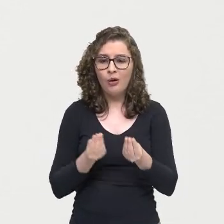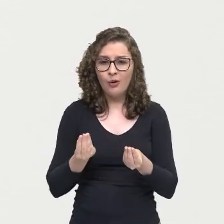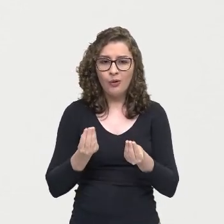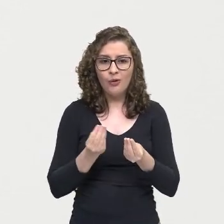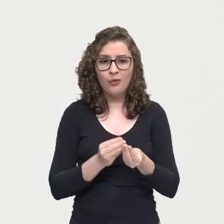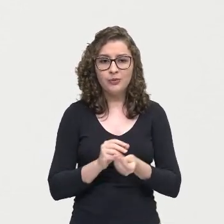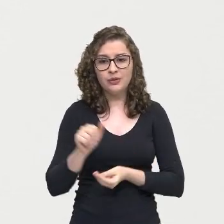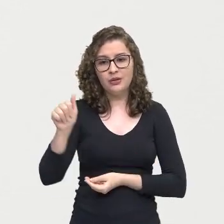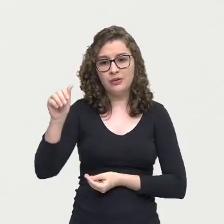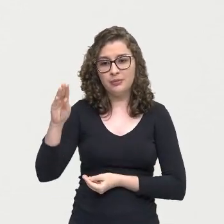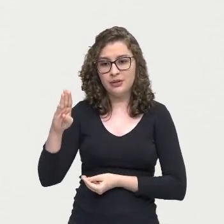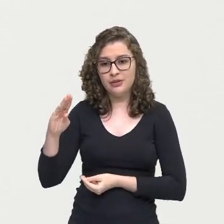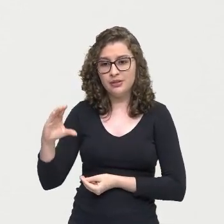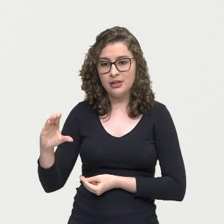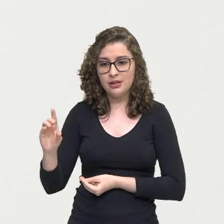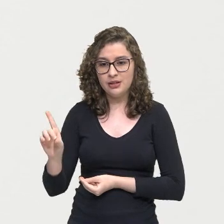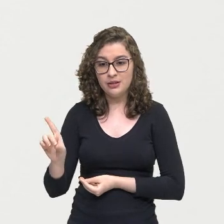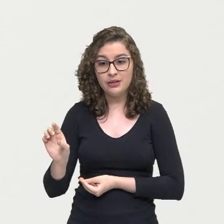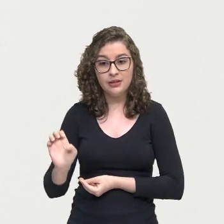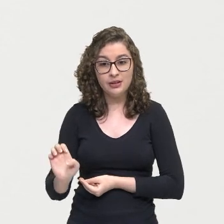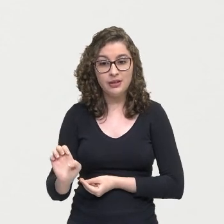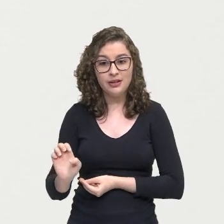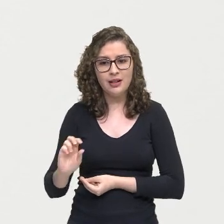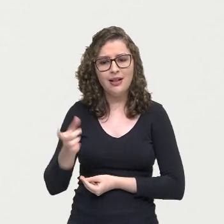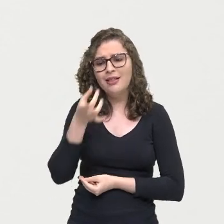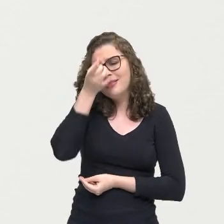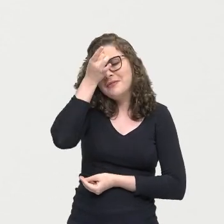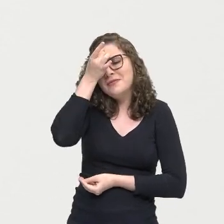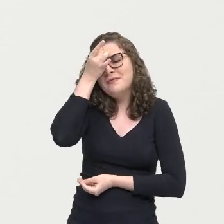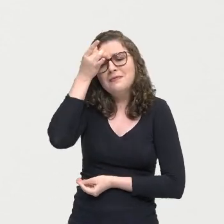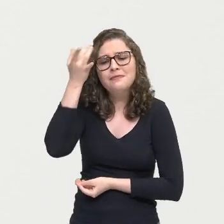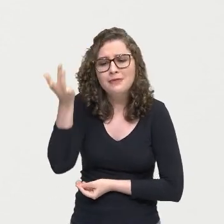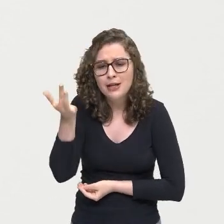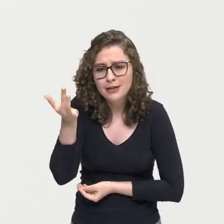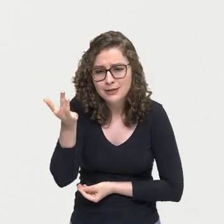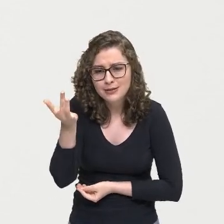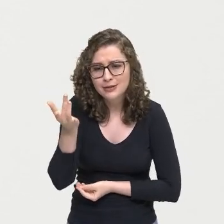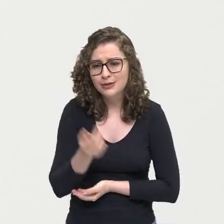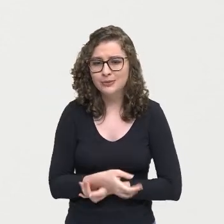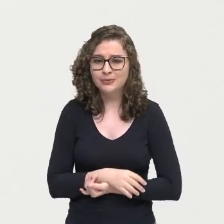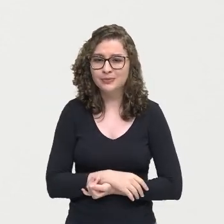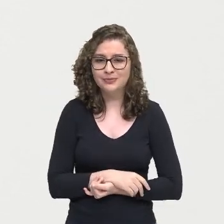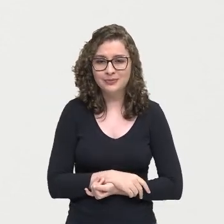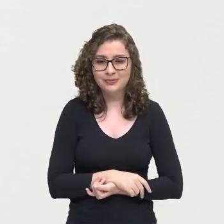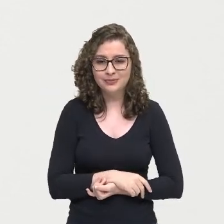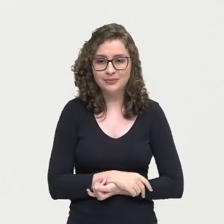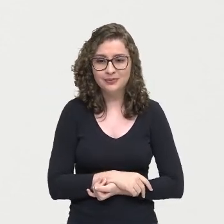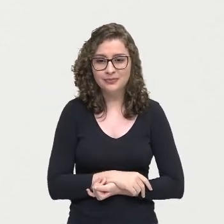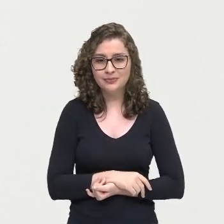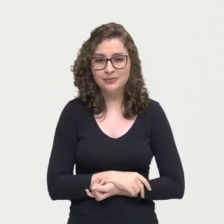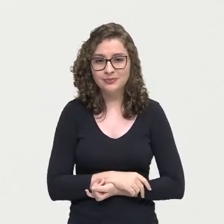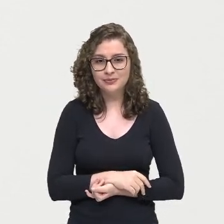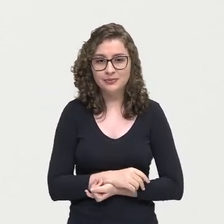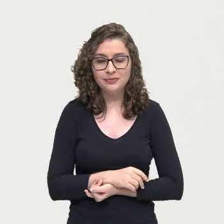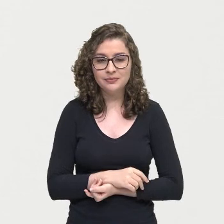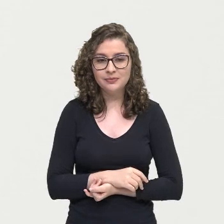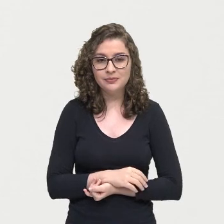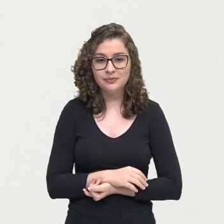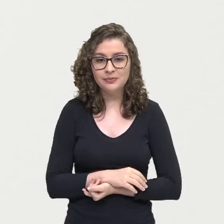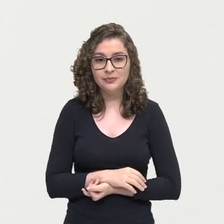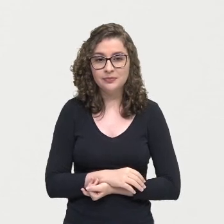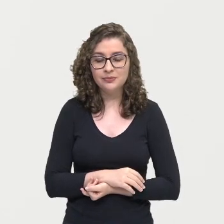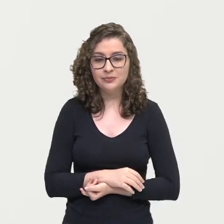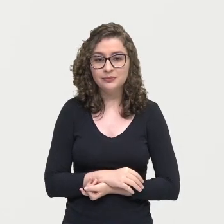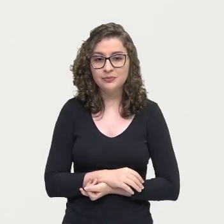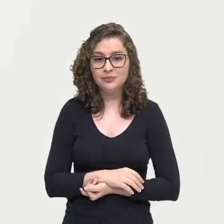age? Também muito fácil essa questão, né? Fácil de identificar, tá bom? Vamos lá para a alternativa